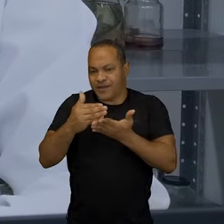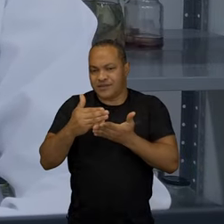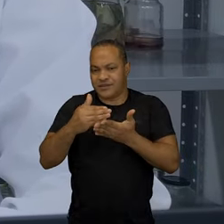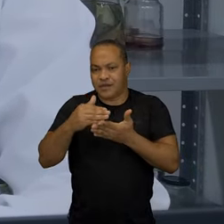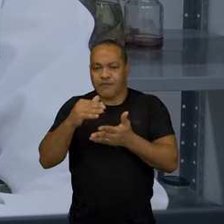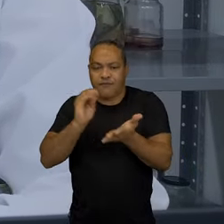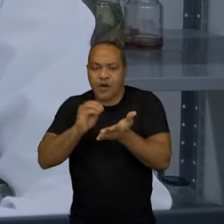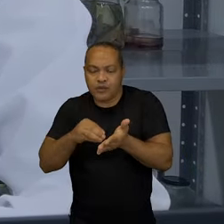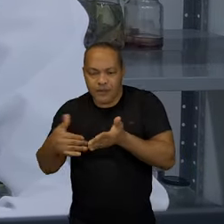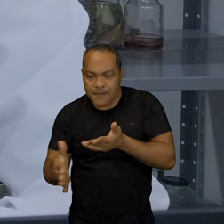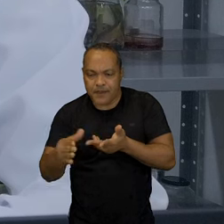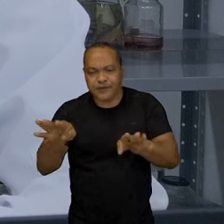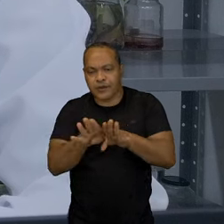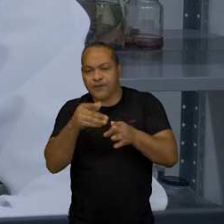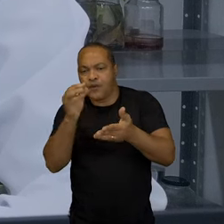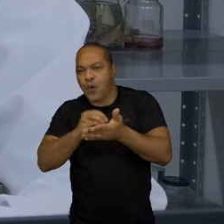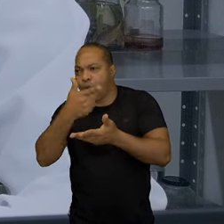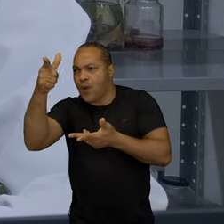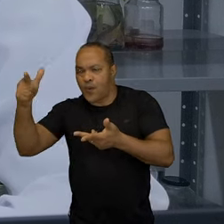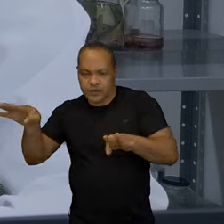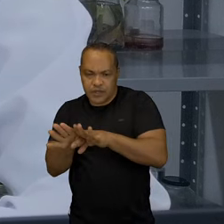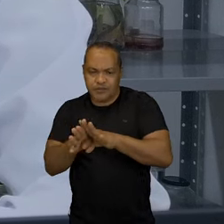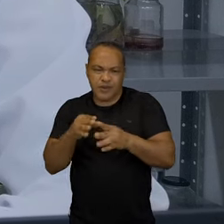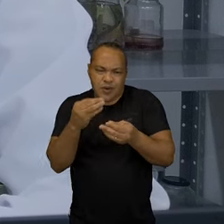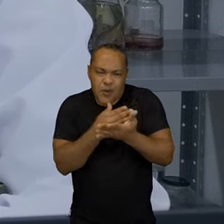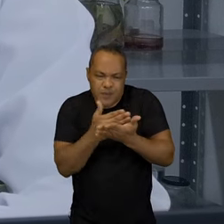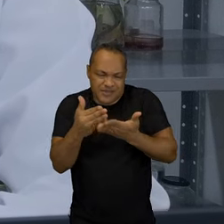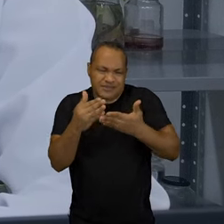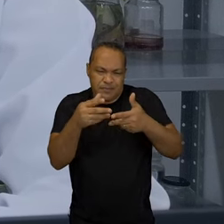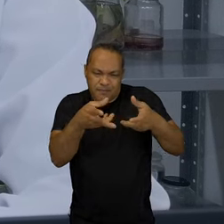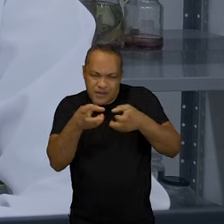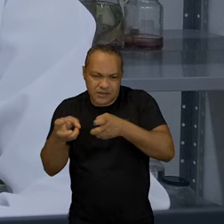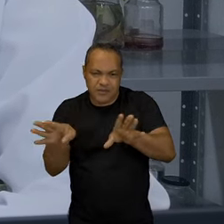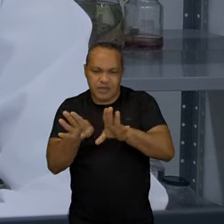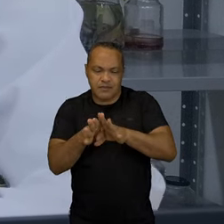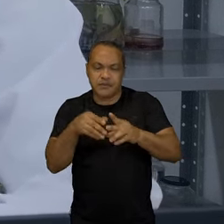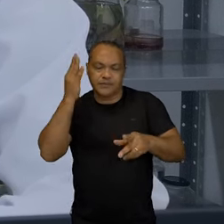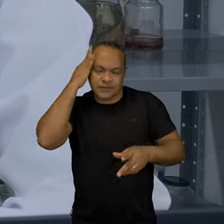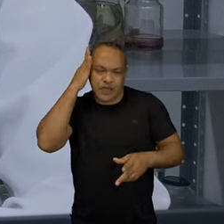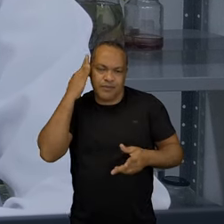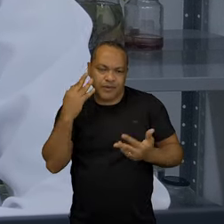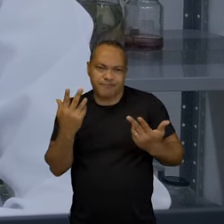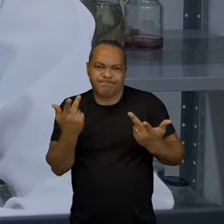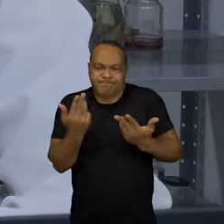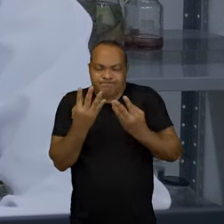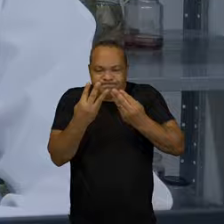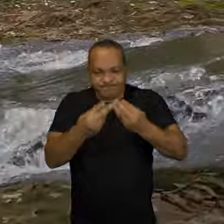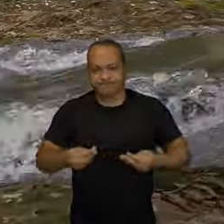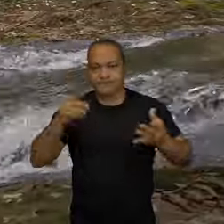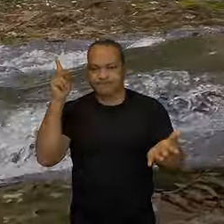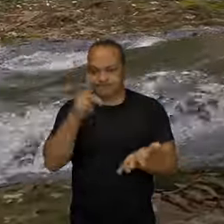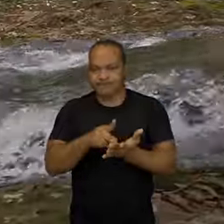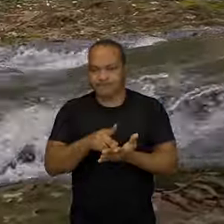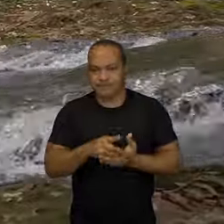de peixe, não só nos peixes, mas na biota como um todo, mas ele é realmente expressivo